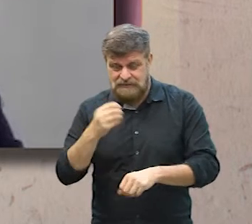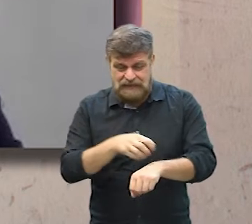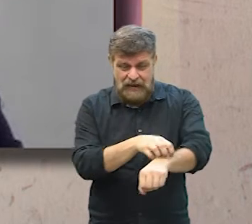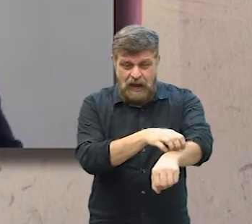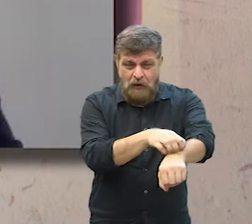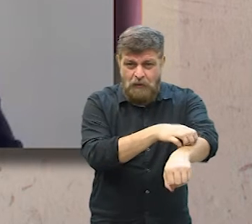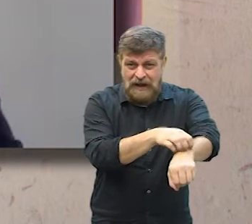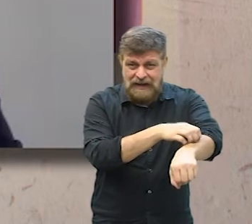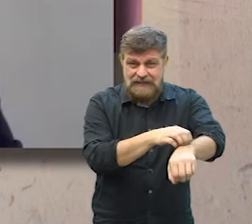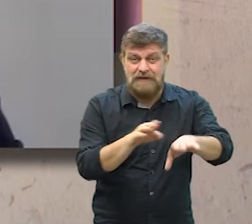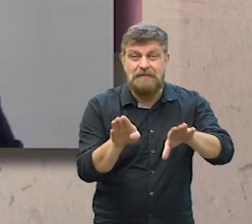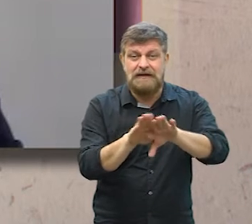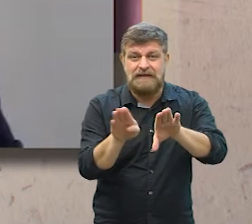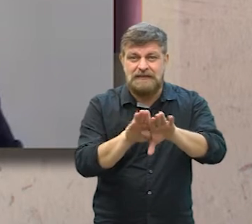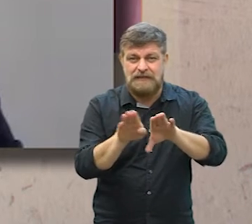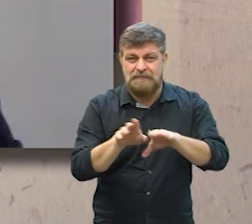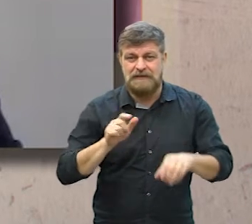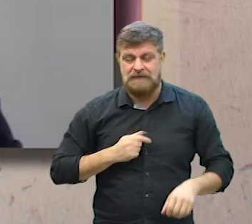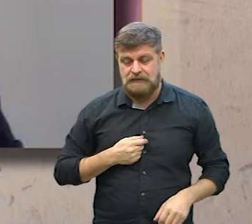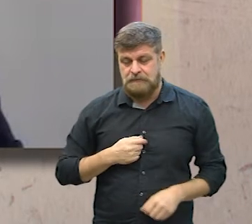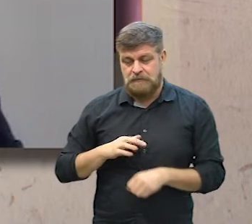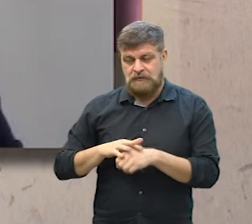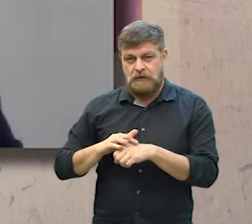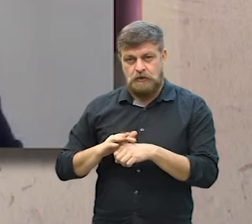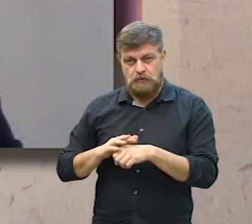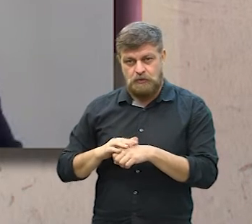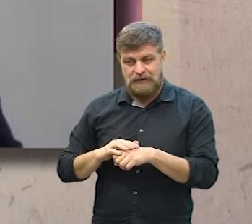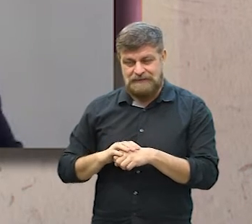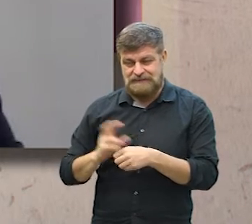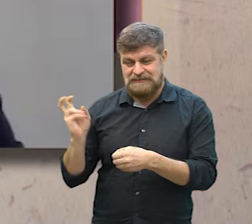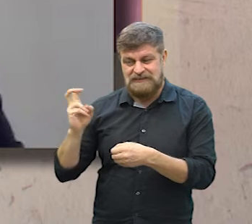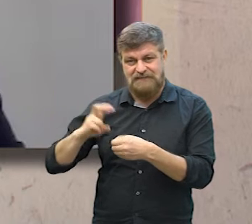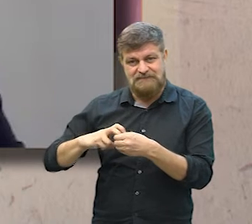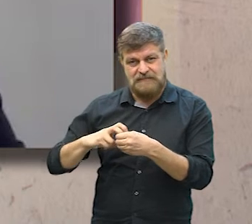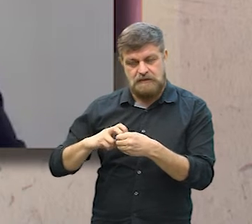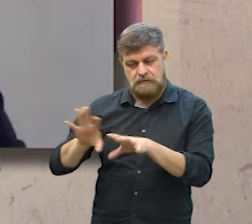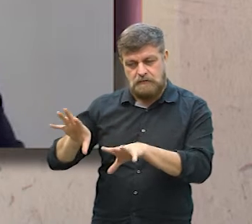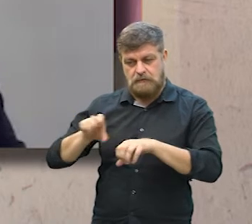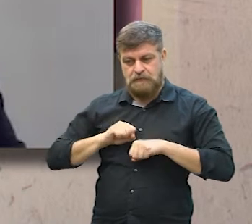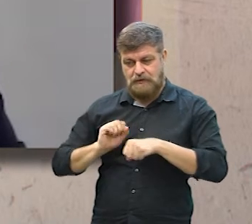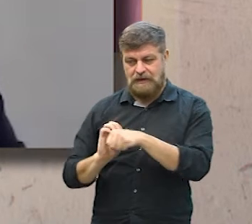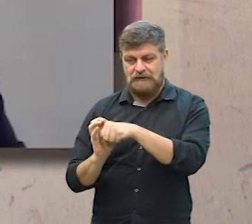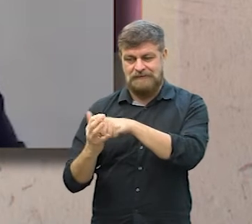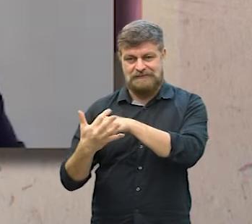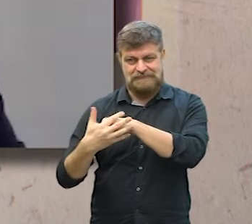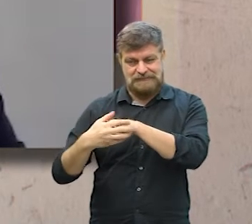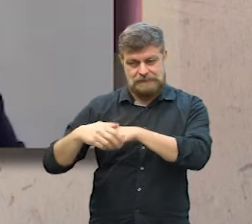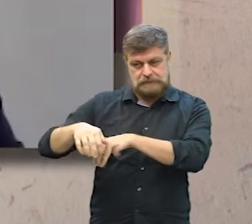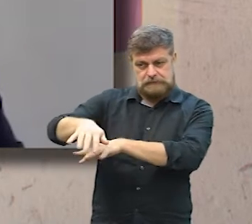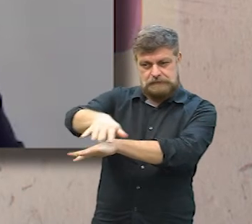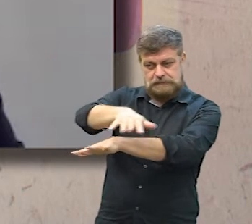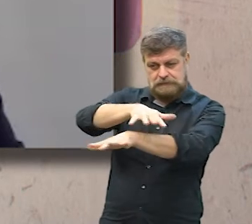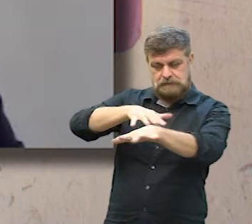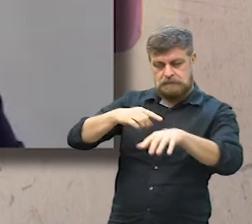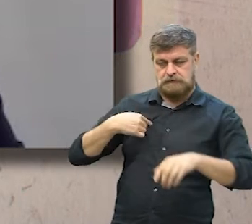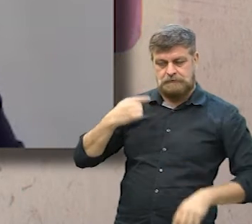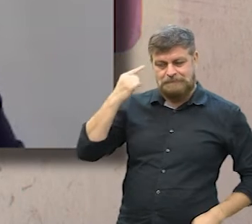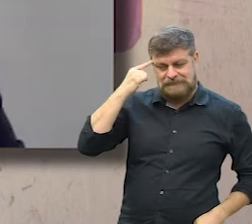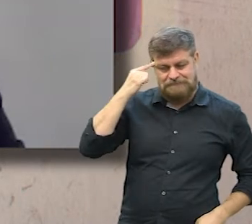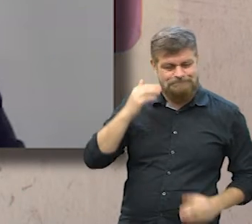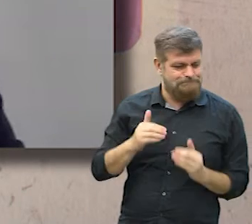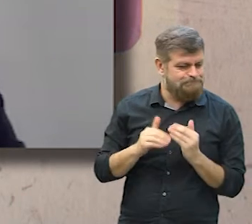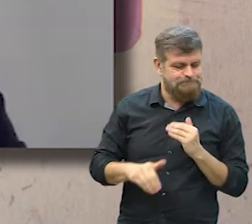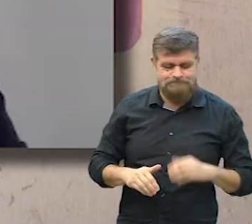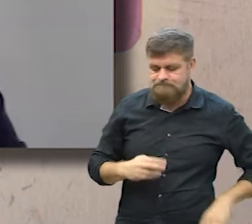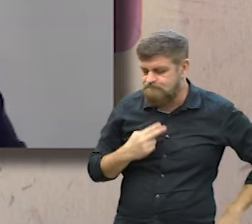asma é o contato com os alérgenos, mas também infecções respiratórias virais. E o coronavírus, uma infecção respiratória viral, a gente